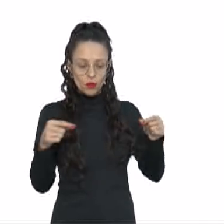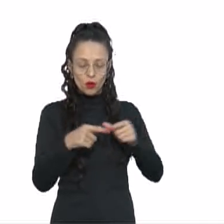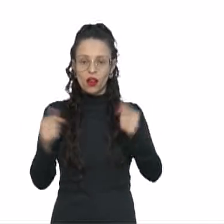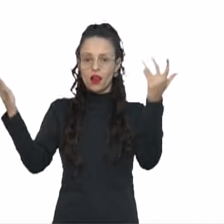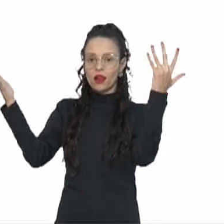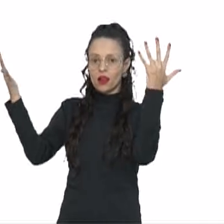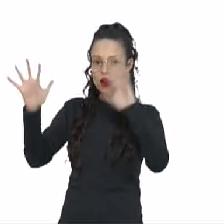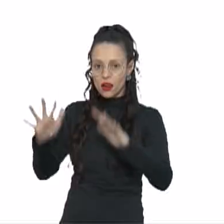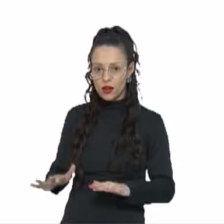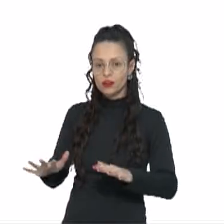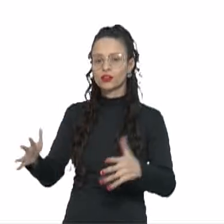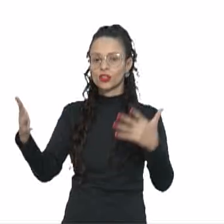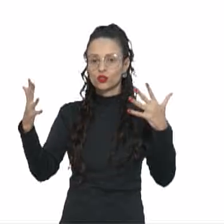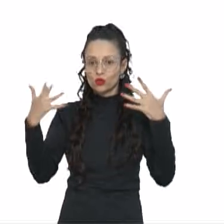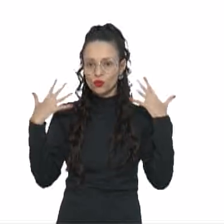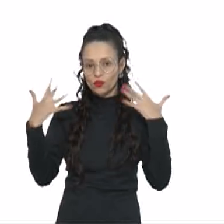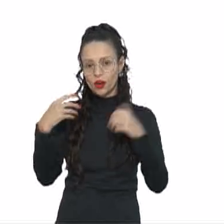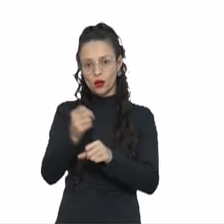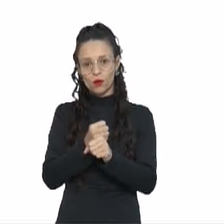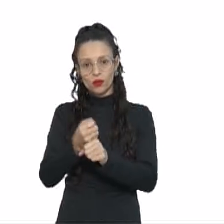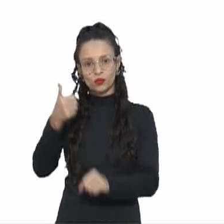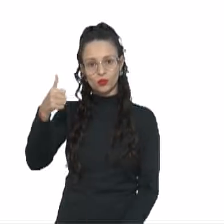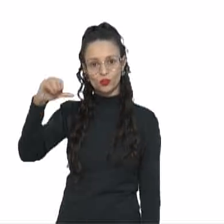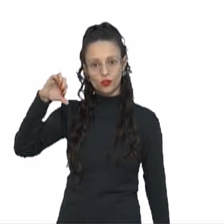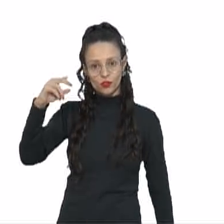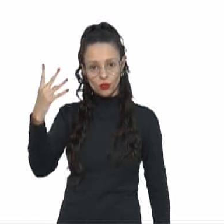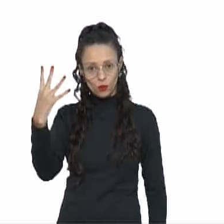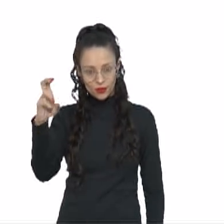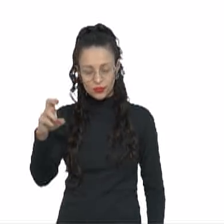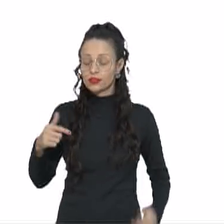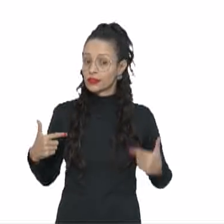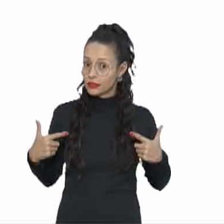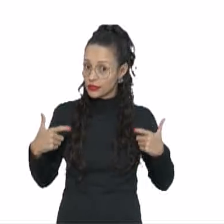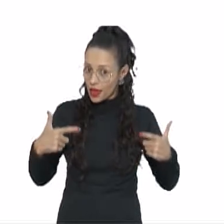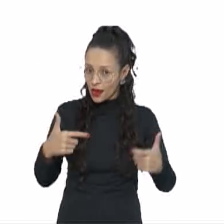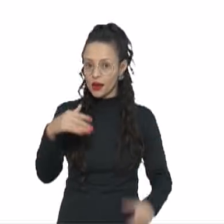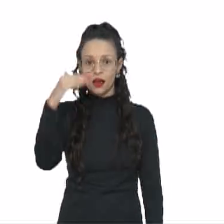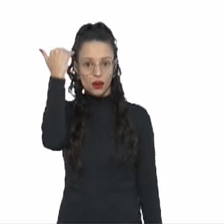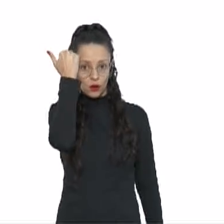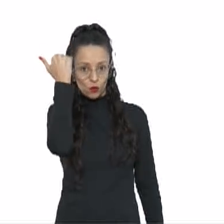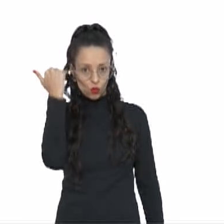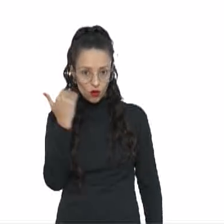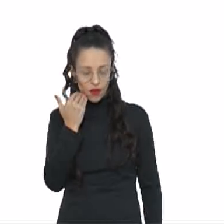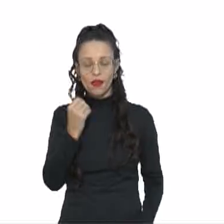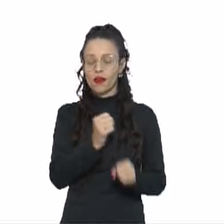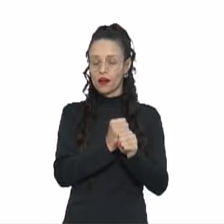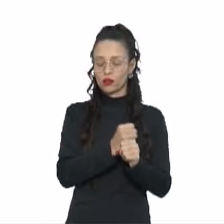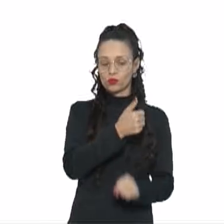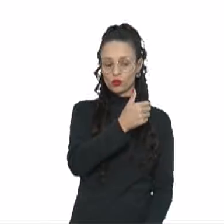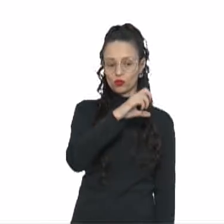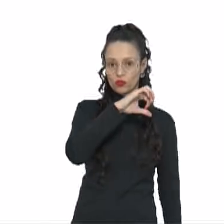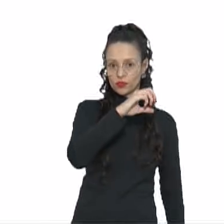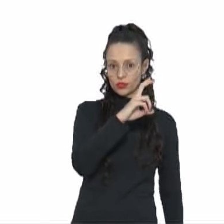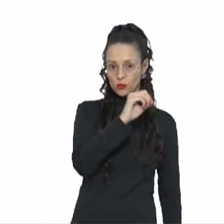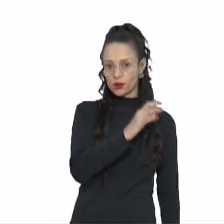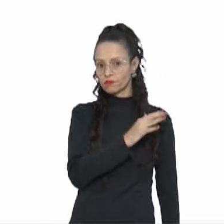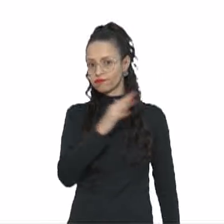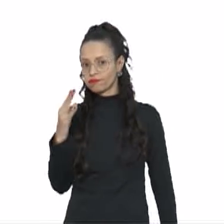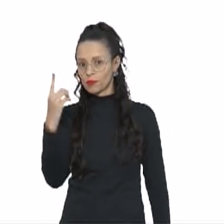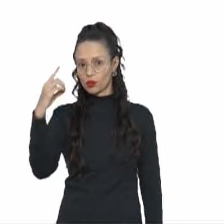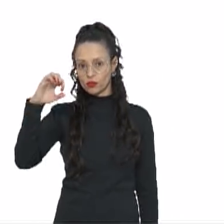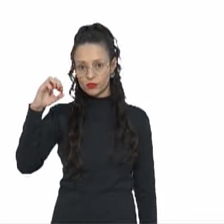desabou no verão de 45. A Guerra da Coreia, de 50 a 53, é